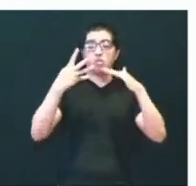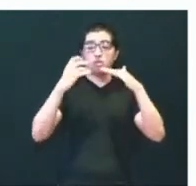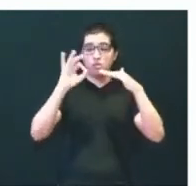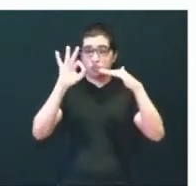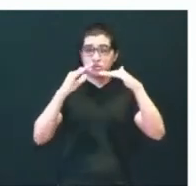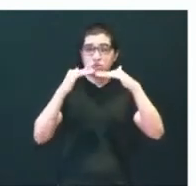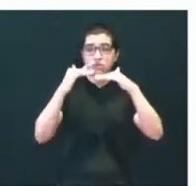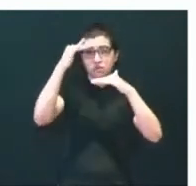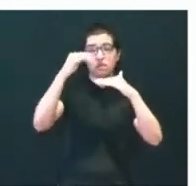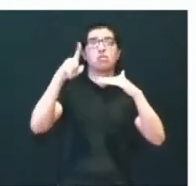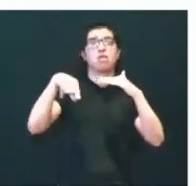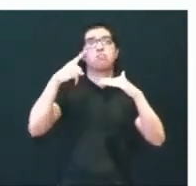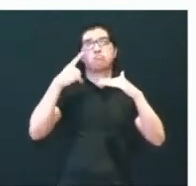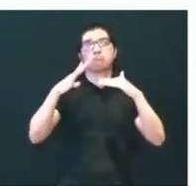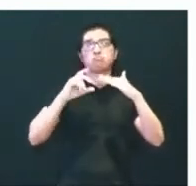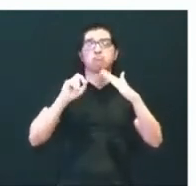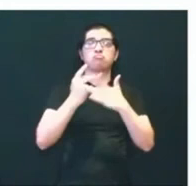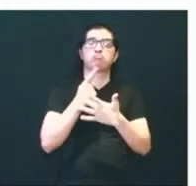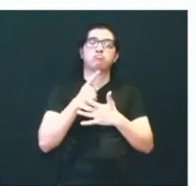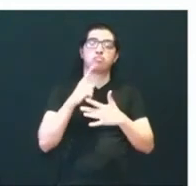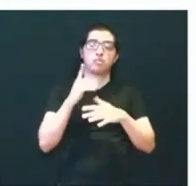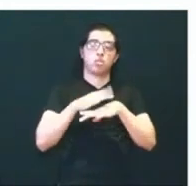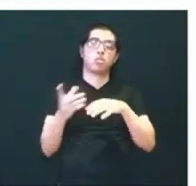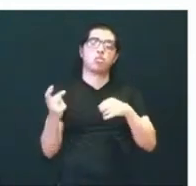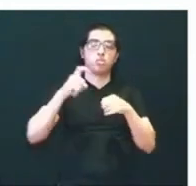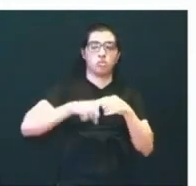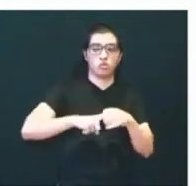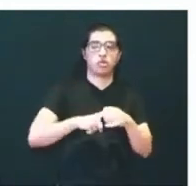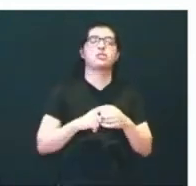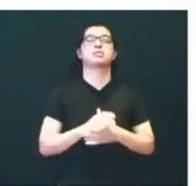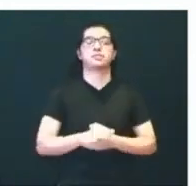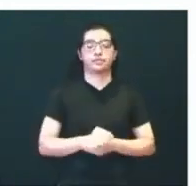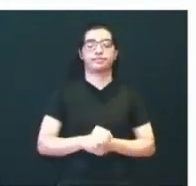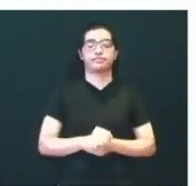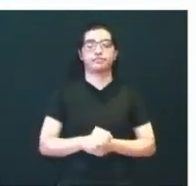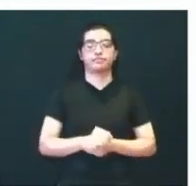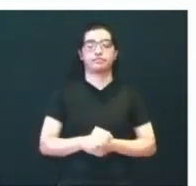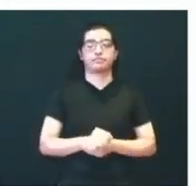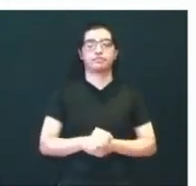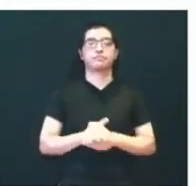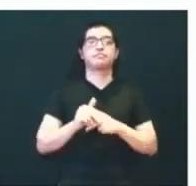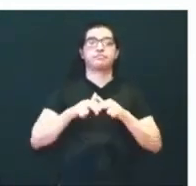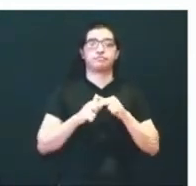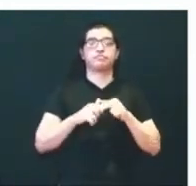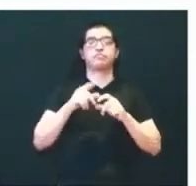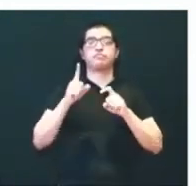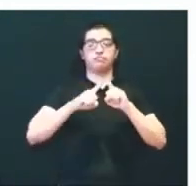paciente tem uma probabilidade maior da doença voltar do que de ficar curado. Isso é uma coisa que o médico pode inferir.